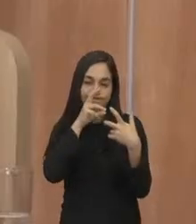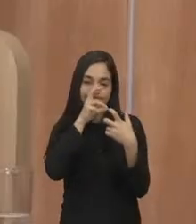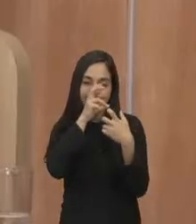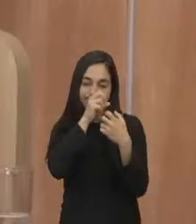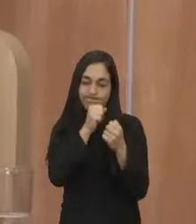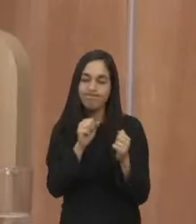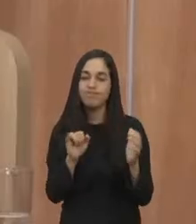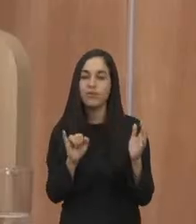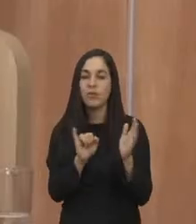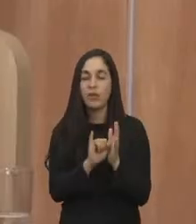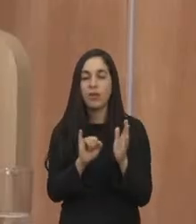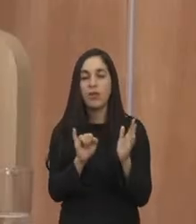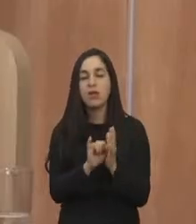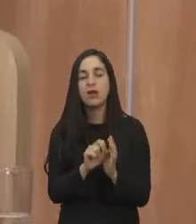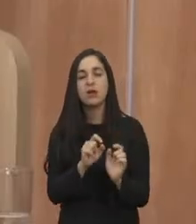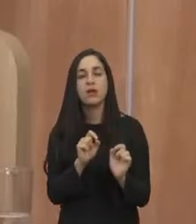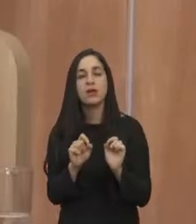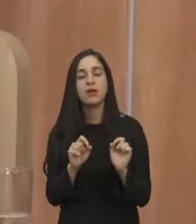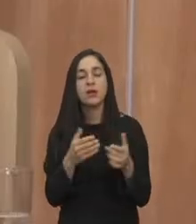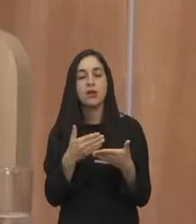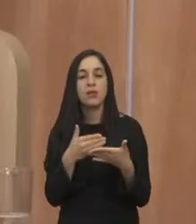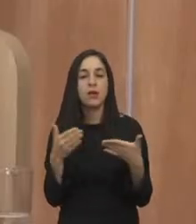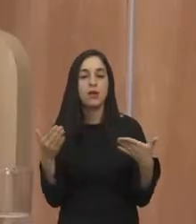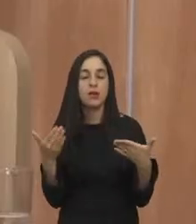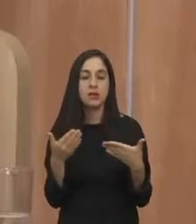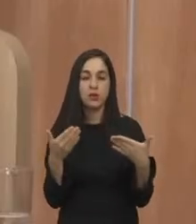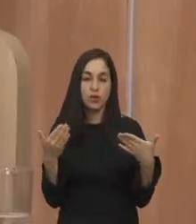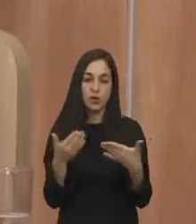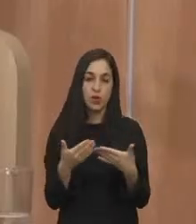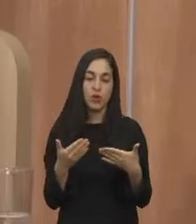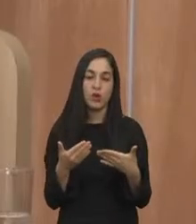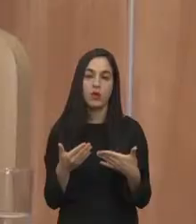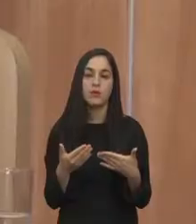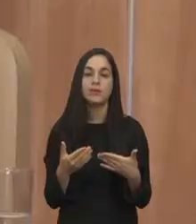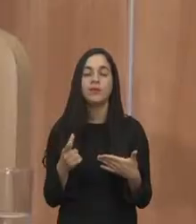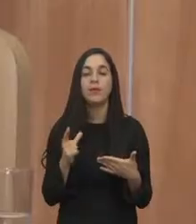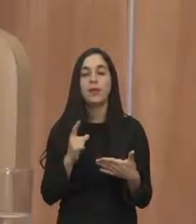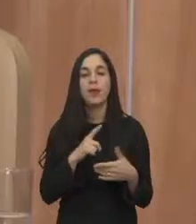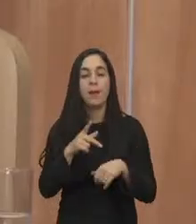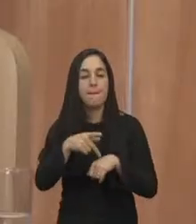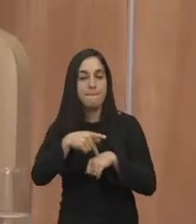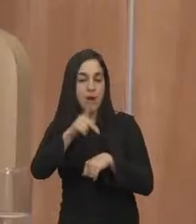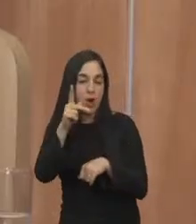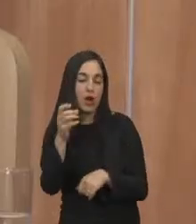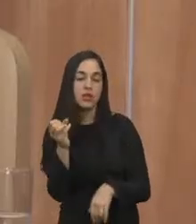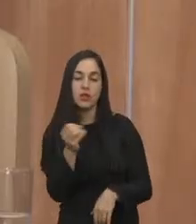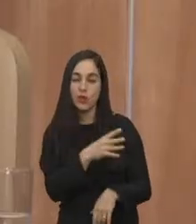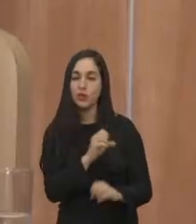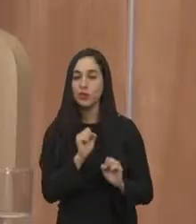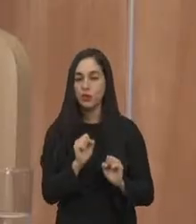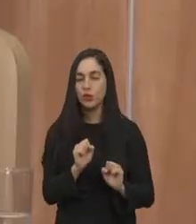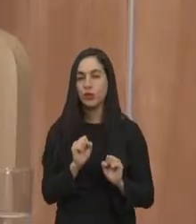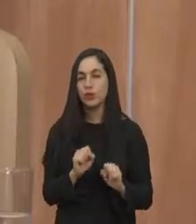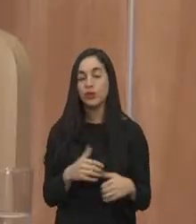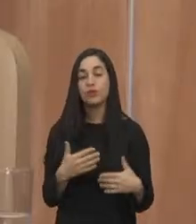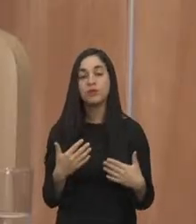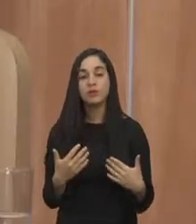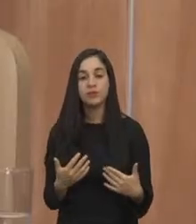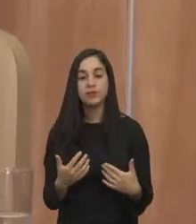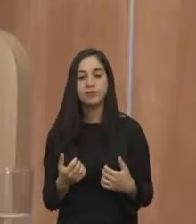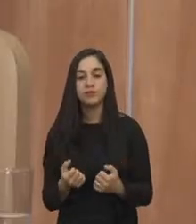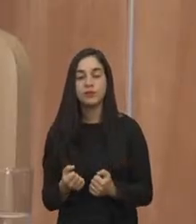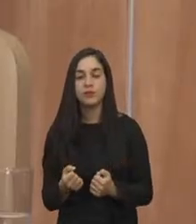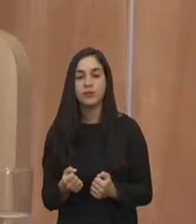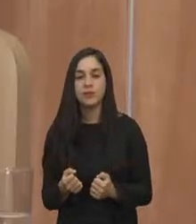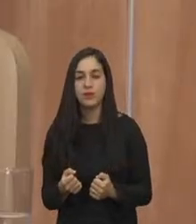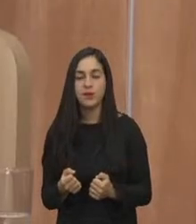sua identidade para, a partir de agora, conseguir angariar pós-graduações e novas possibilidades. Sim, é uma sensação que